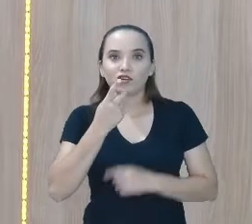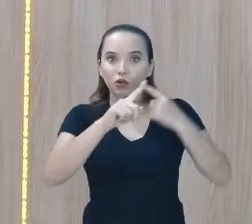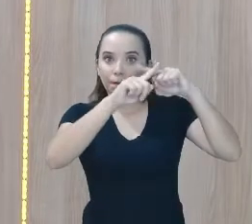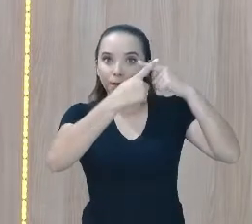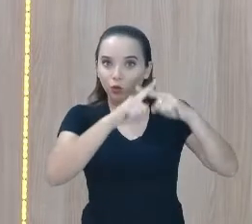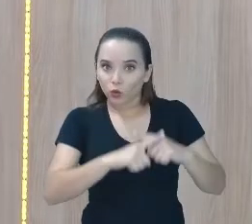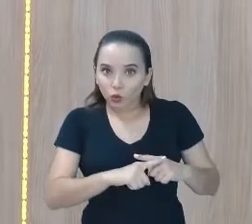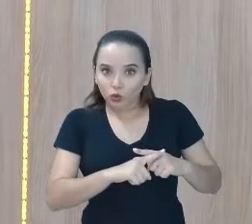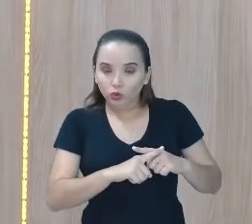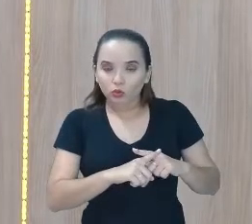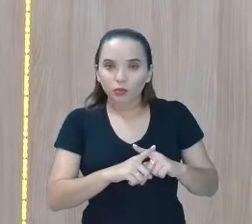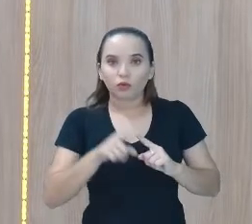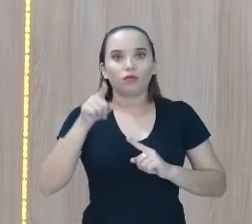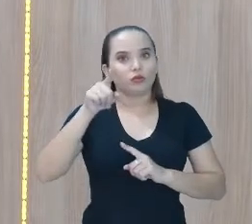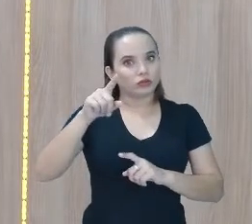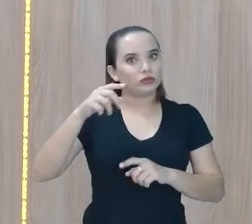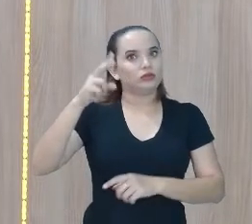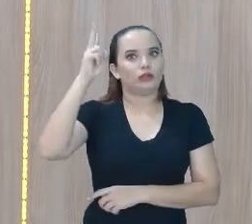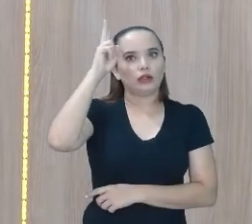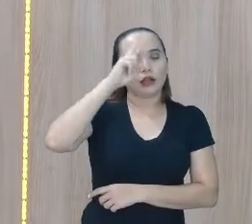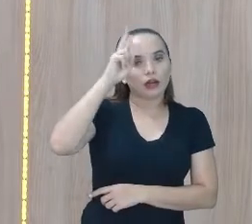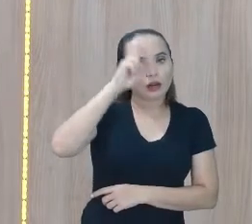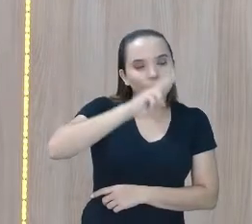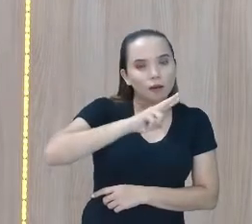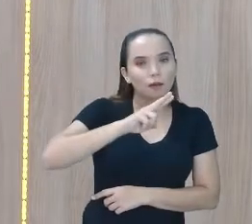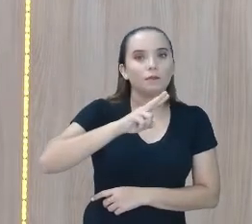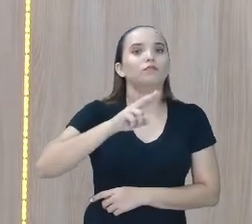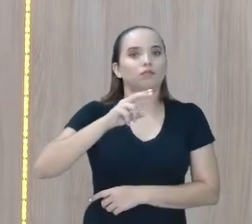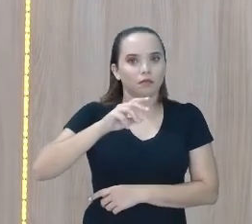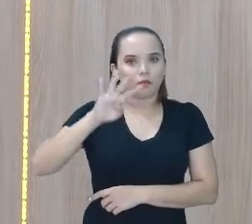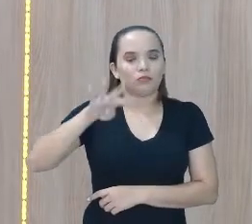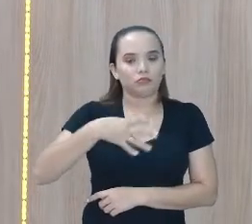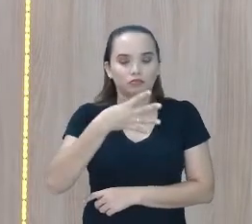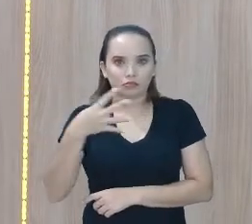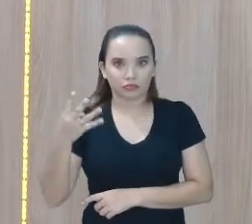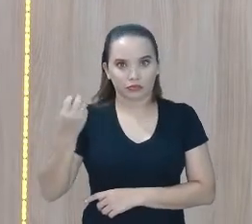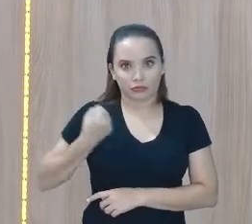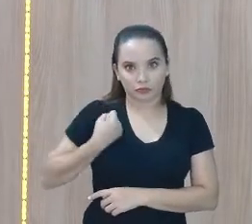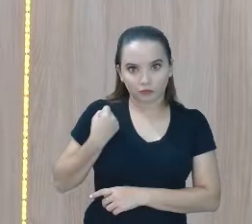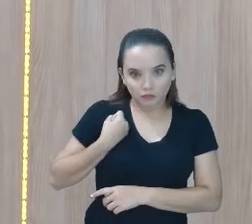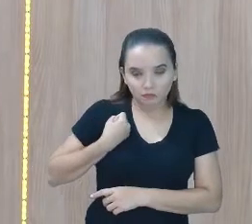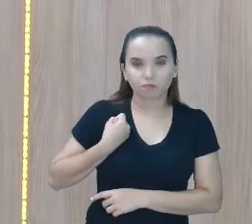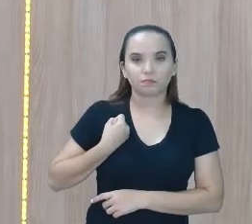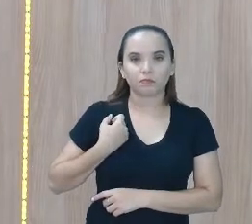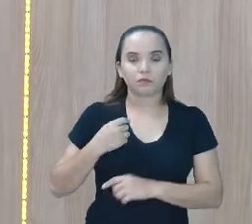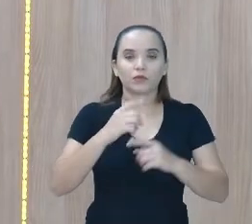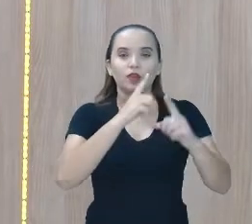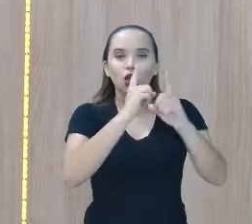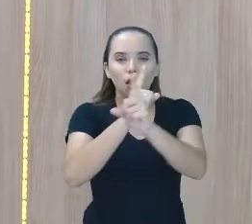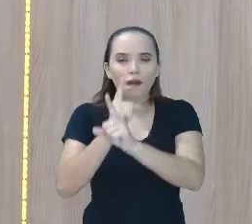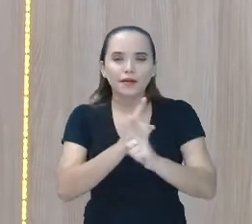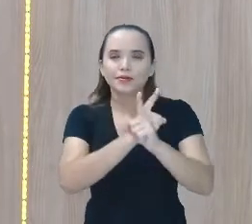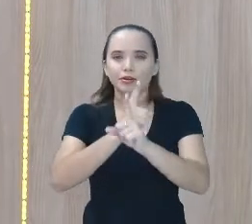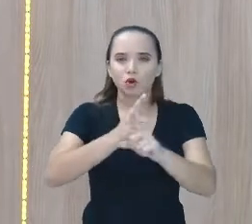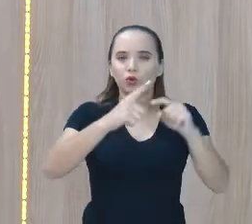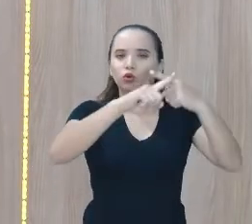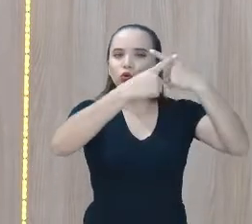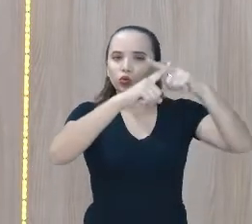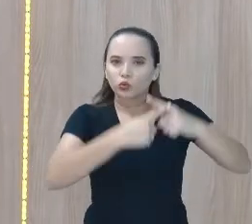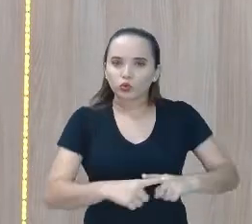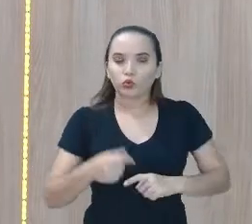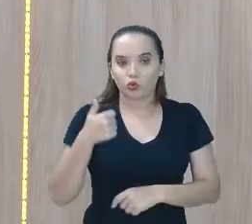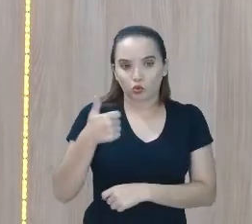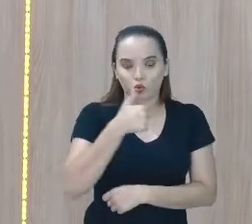múltiplo, lembra, tá? E não esquece da tabuada, certo? Encontre os múltiplos de 11, aí você